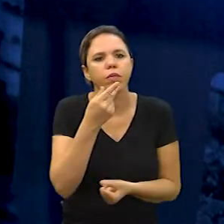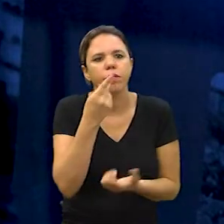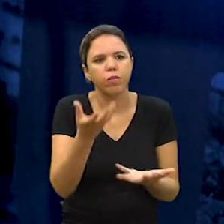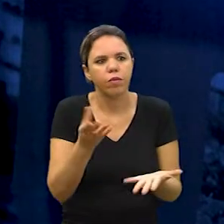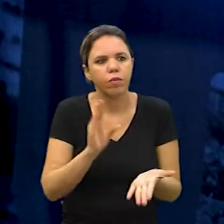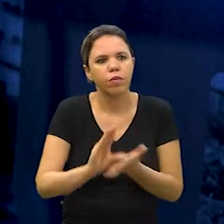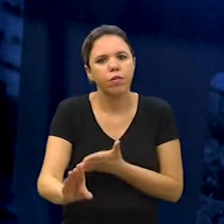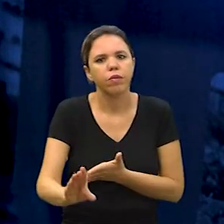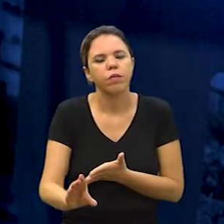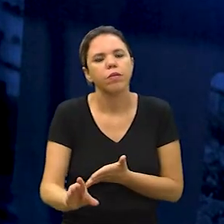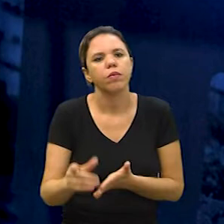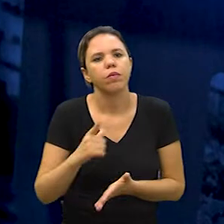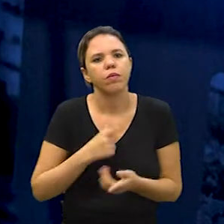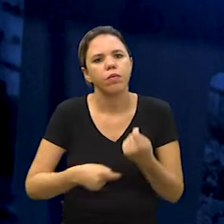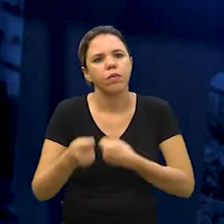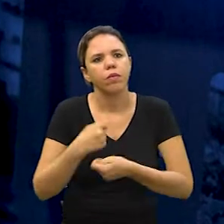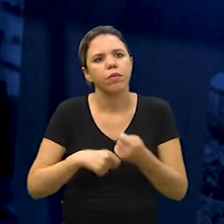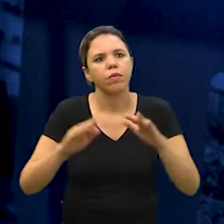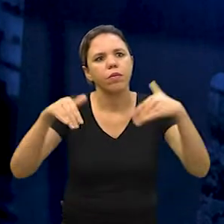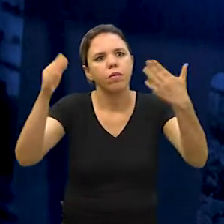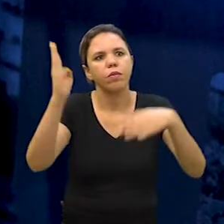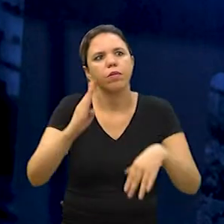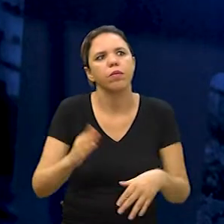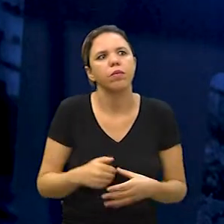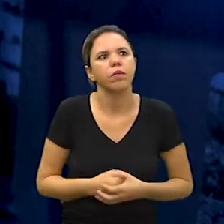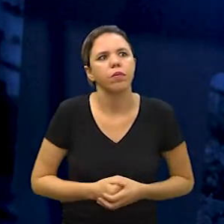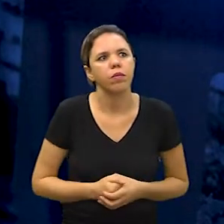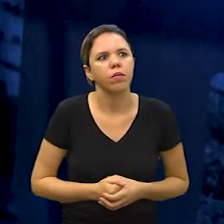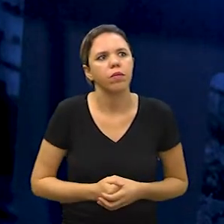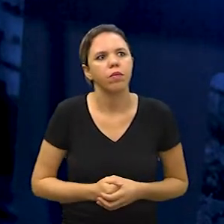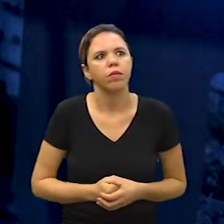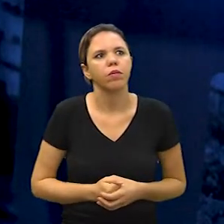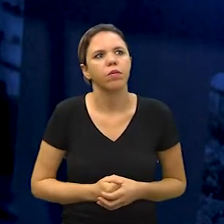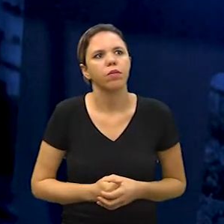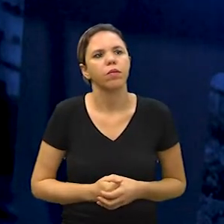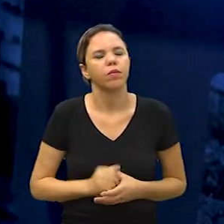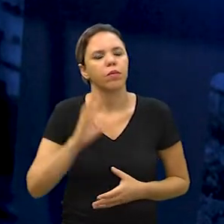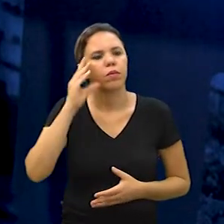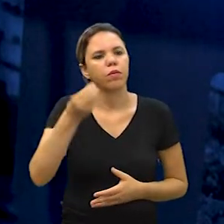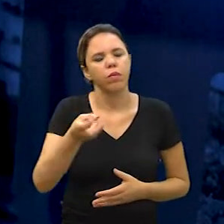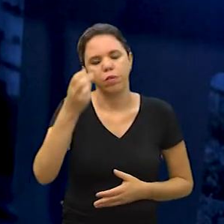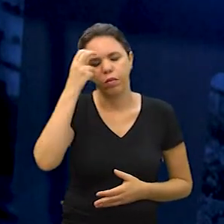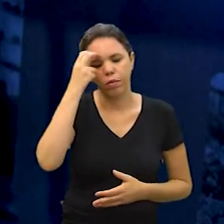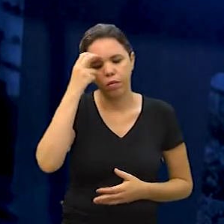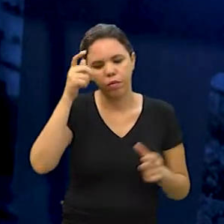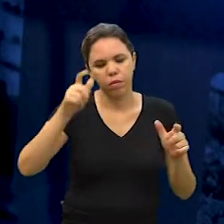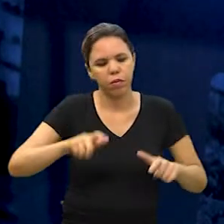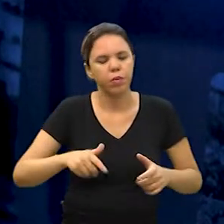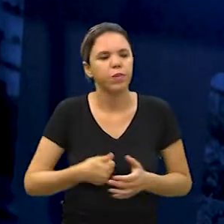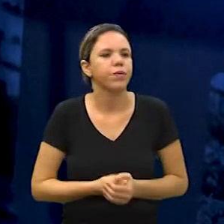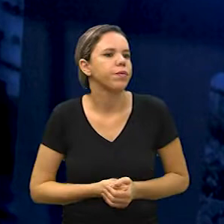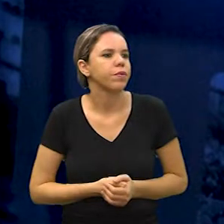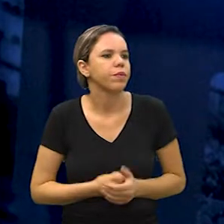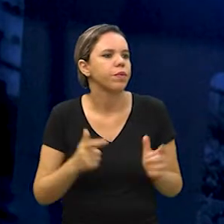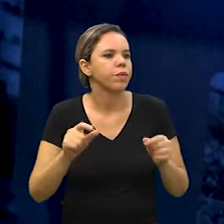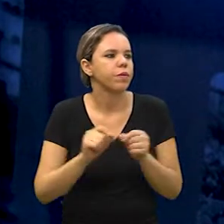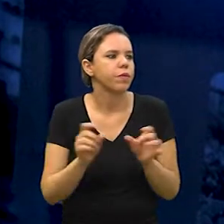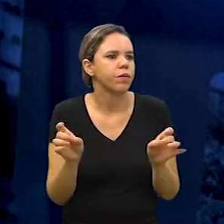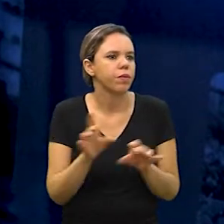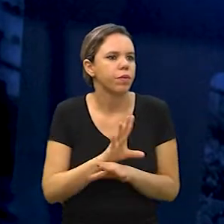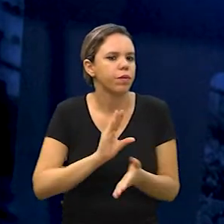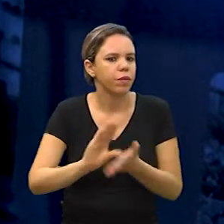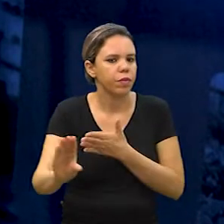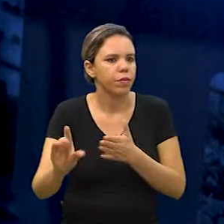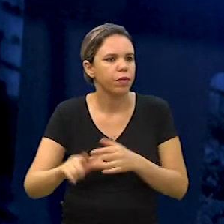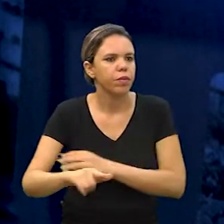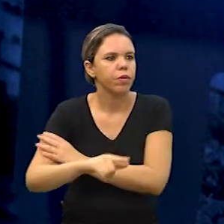dizer: "Eu quero investir, eu quero ter um negócio fora do Brasil". Você tem que entender a cultura daquele local para onde você